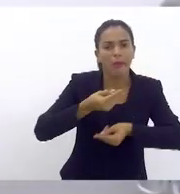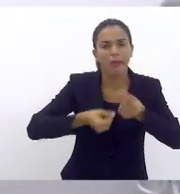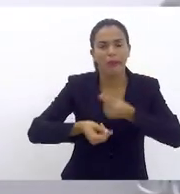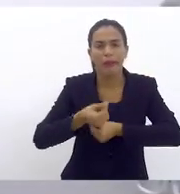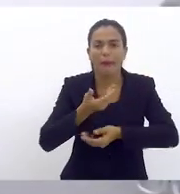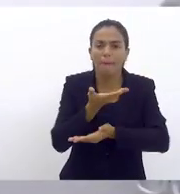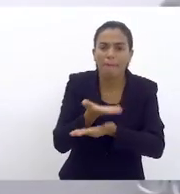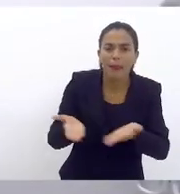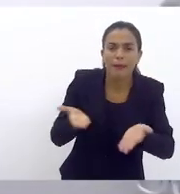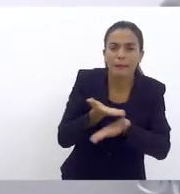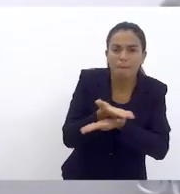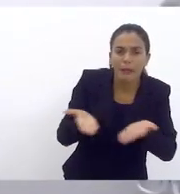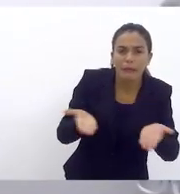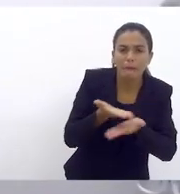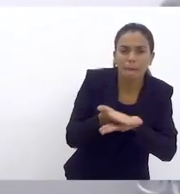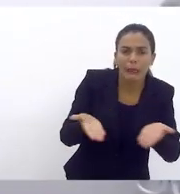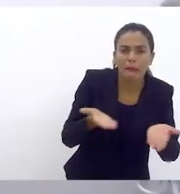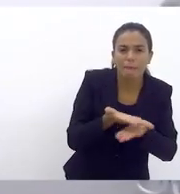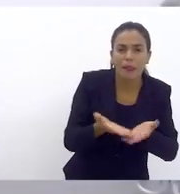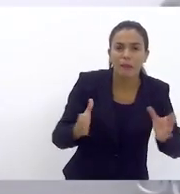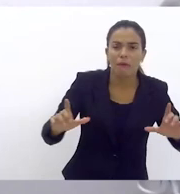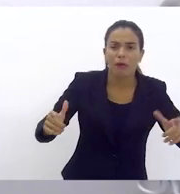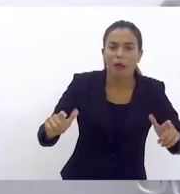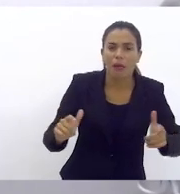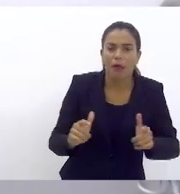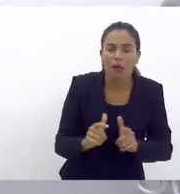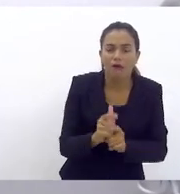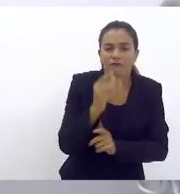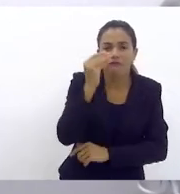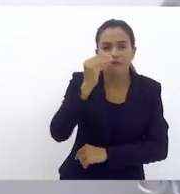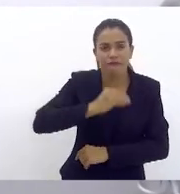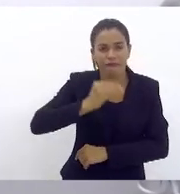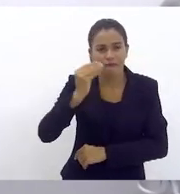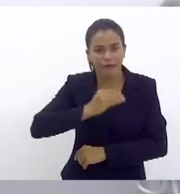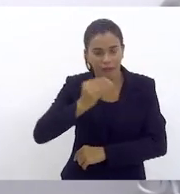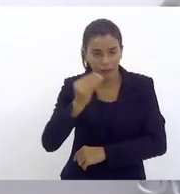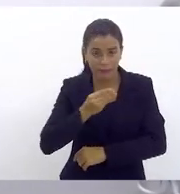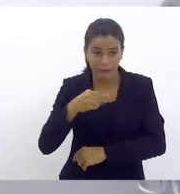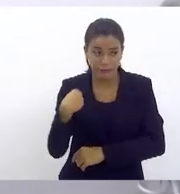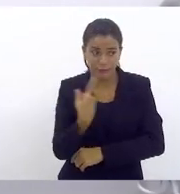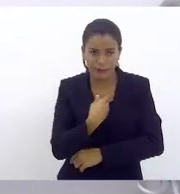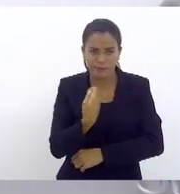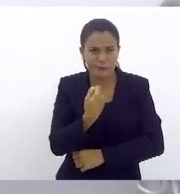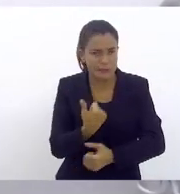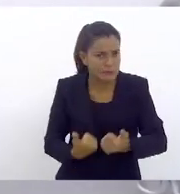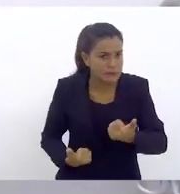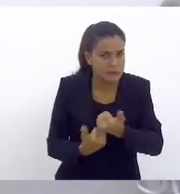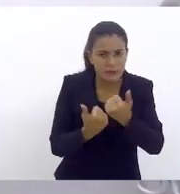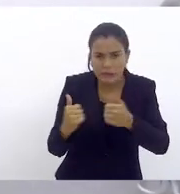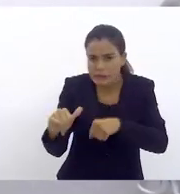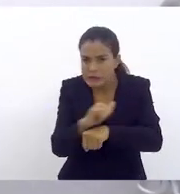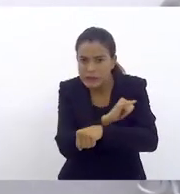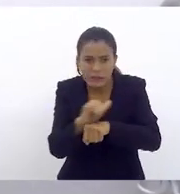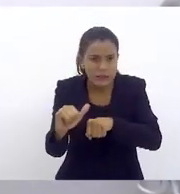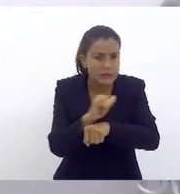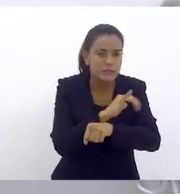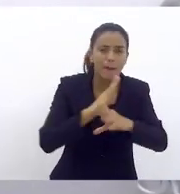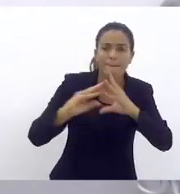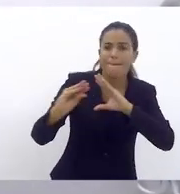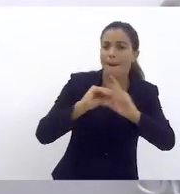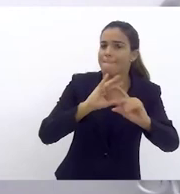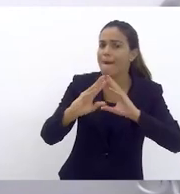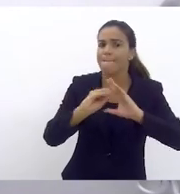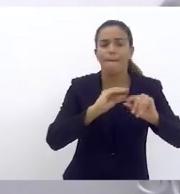perde robustez e a gente precisa construir saídas para esse processo